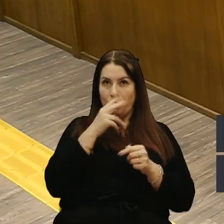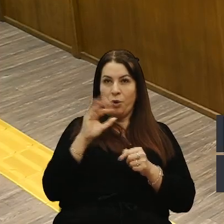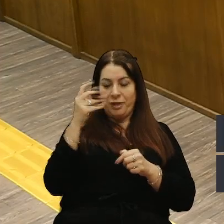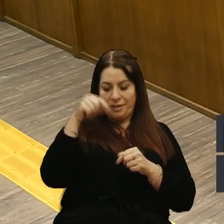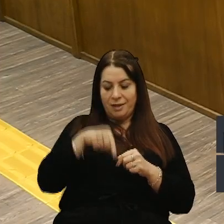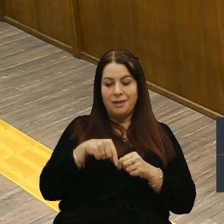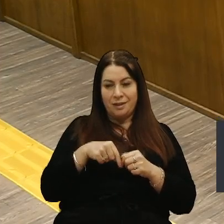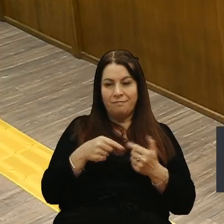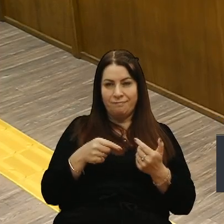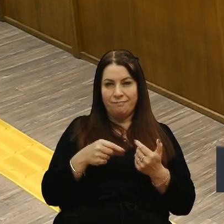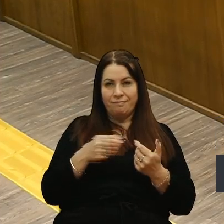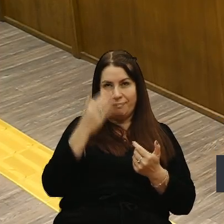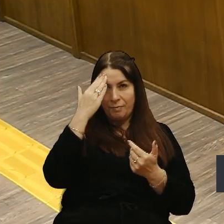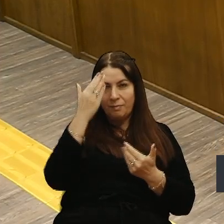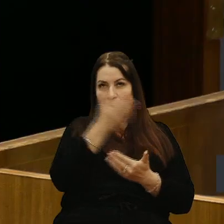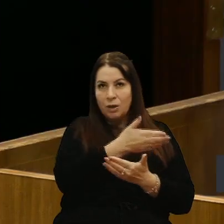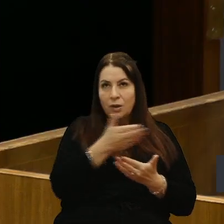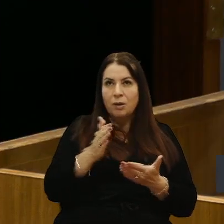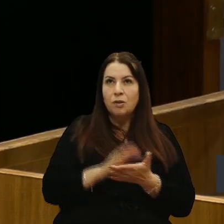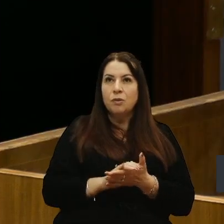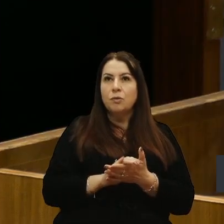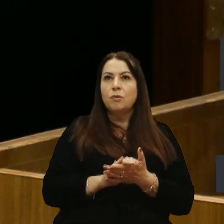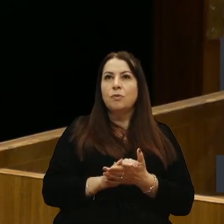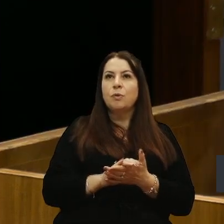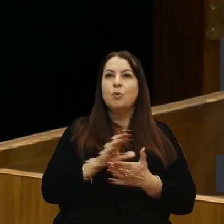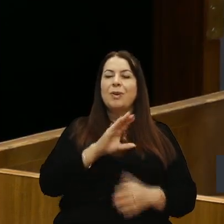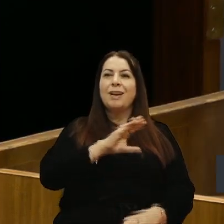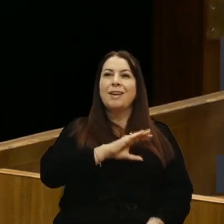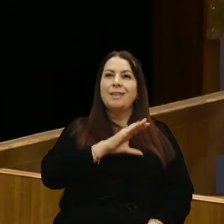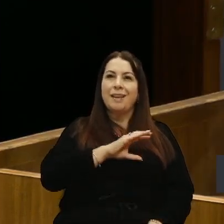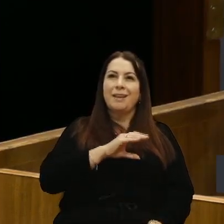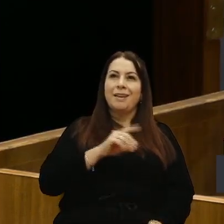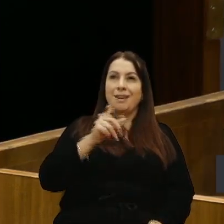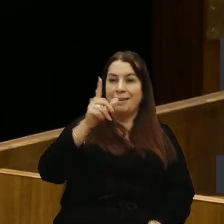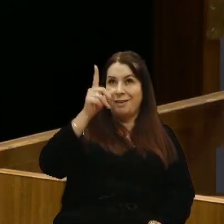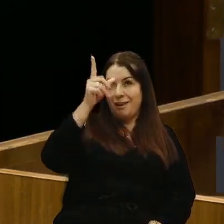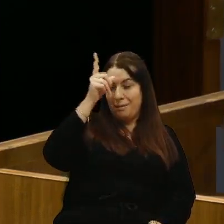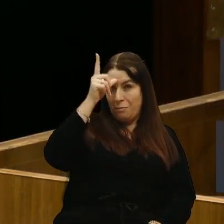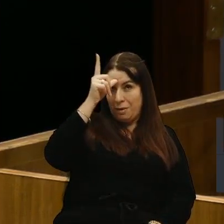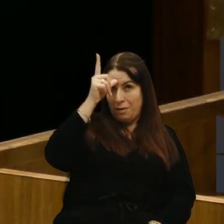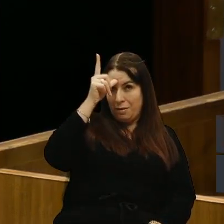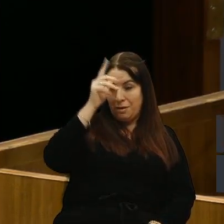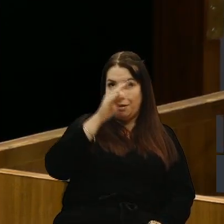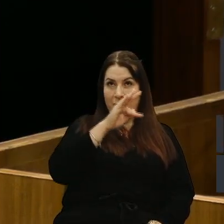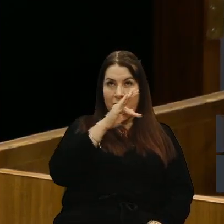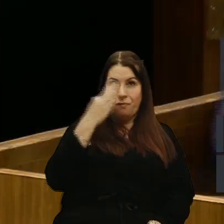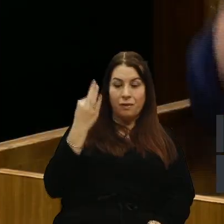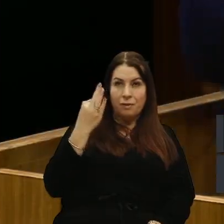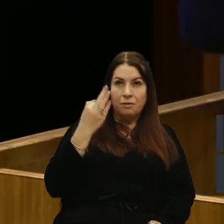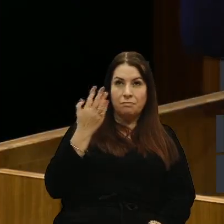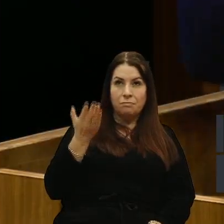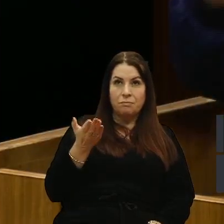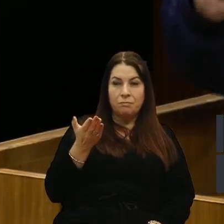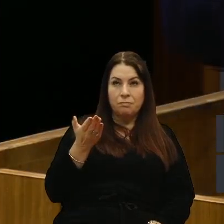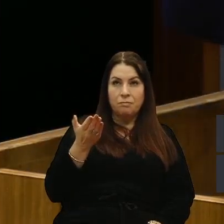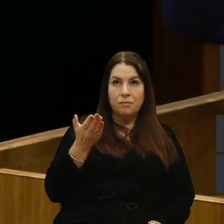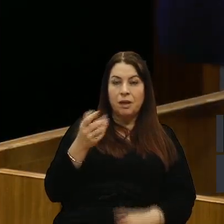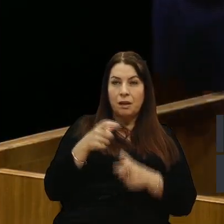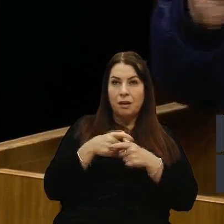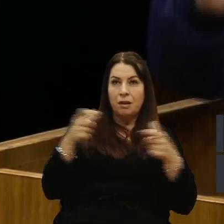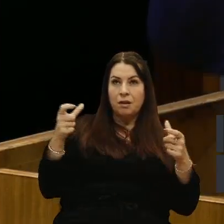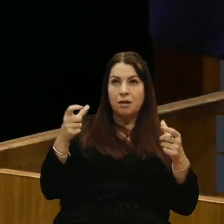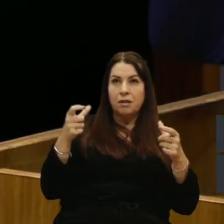vereador Cláudio. Eu concluo. No Canadá, na Alemanha e na França, as